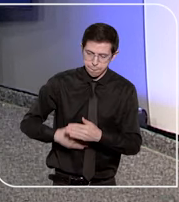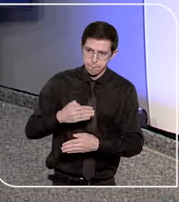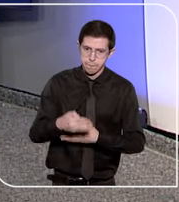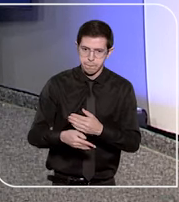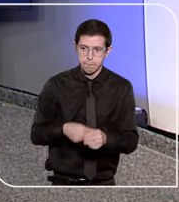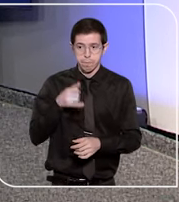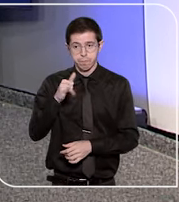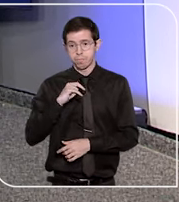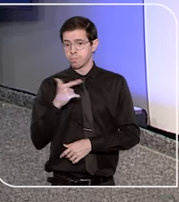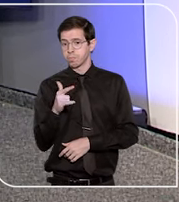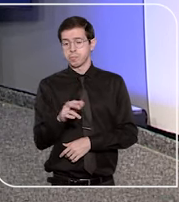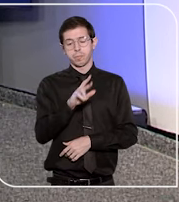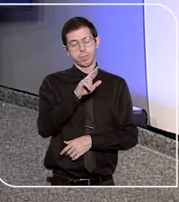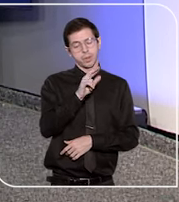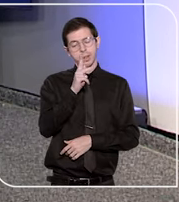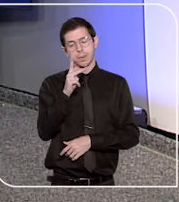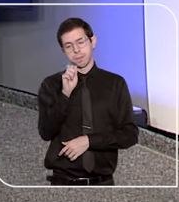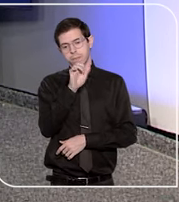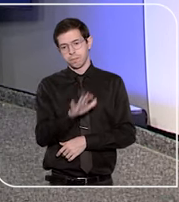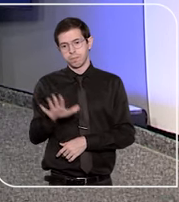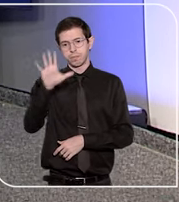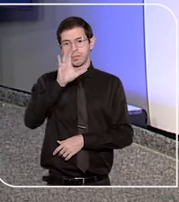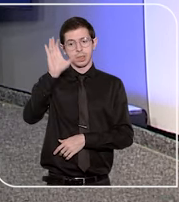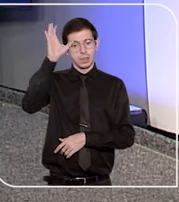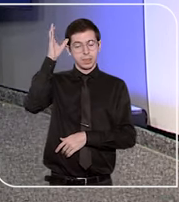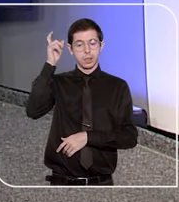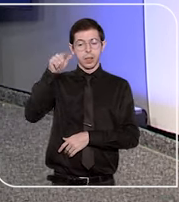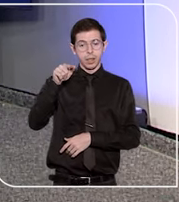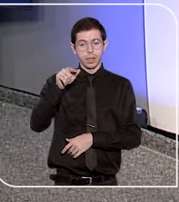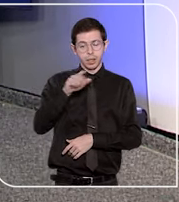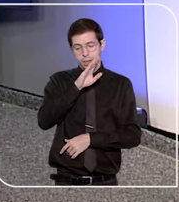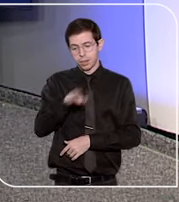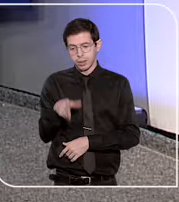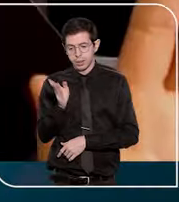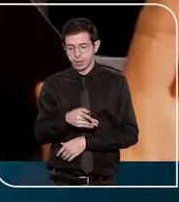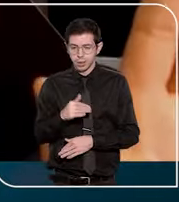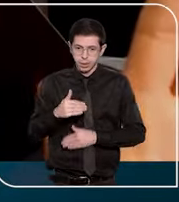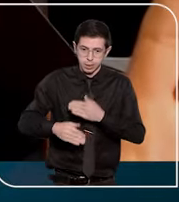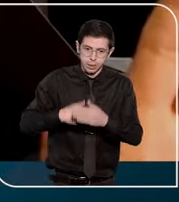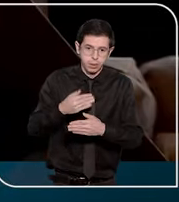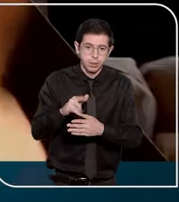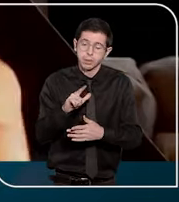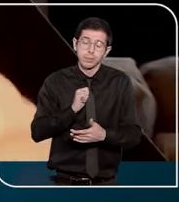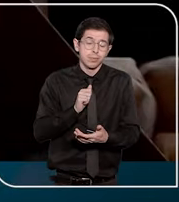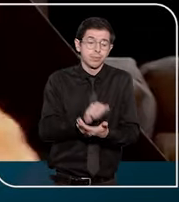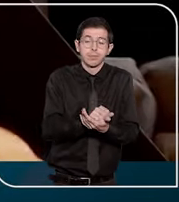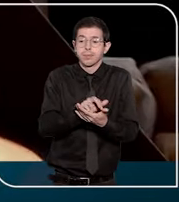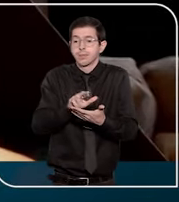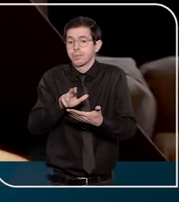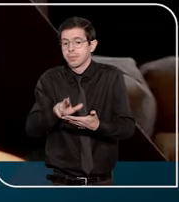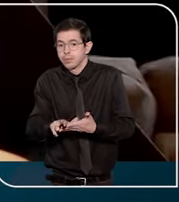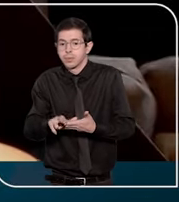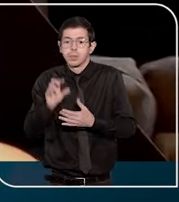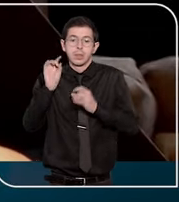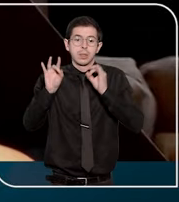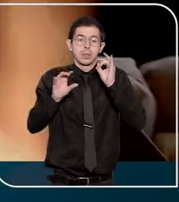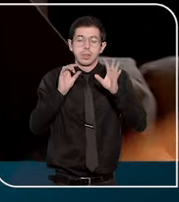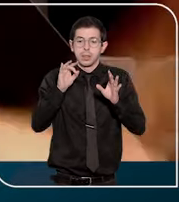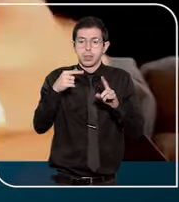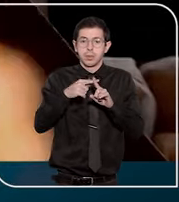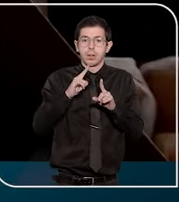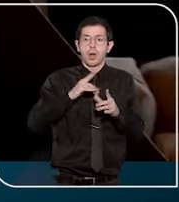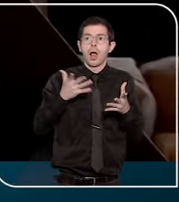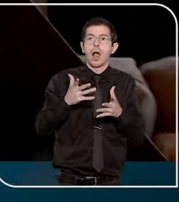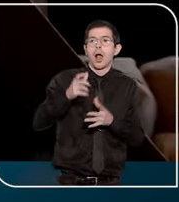repercussão geral, a conclusão vai ser negado segmento. Não adianta fazer agravo e recurso extraordinário e dizer: agora vocês vão ver, o Supremo vai